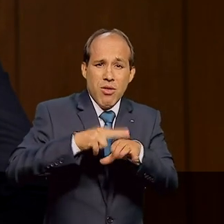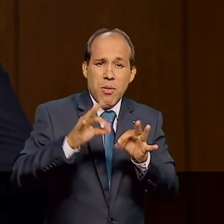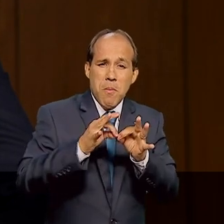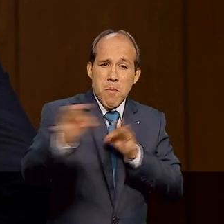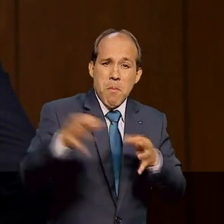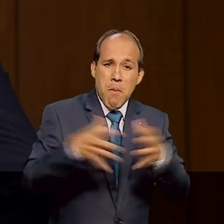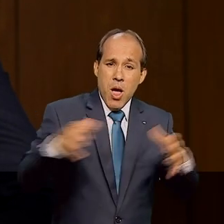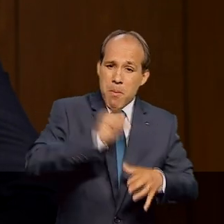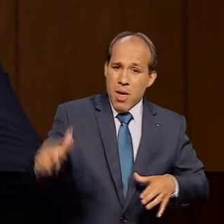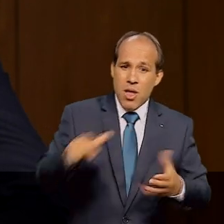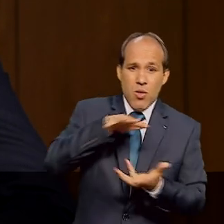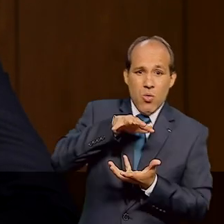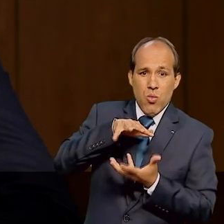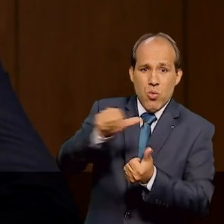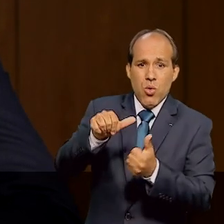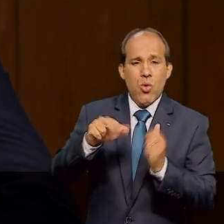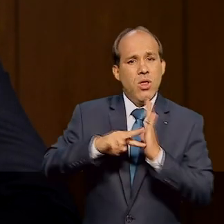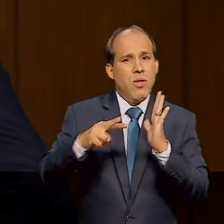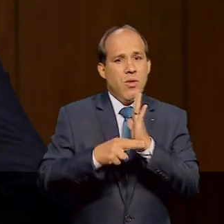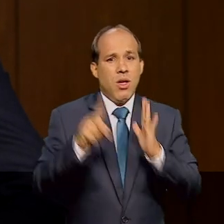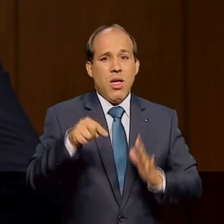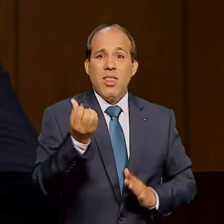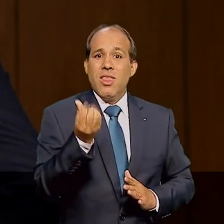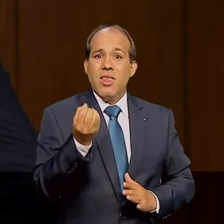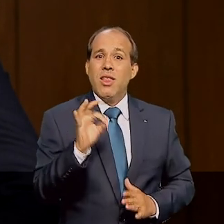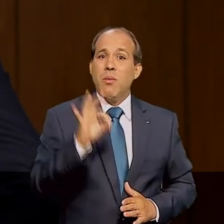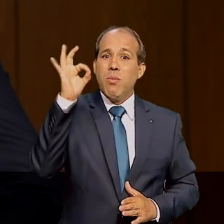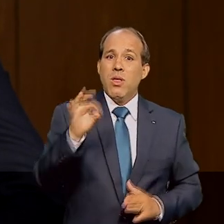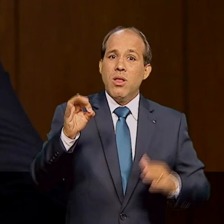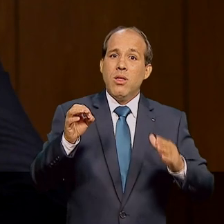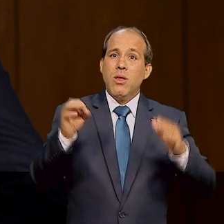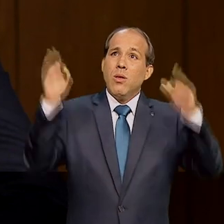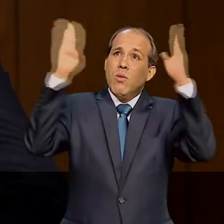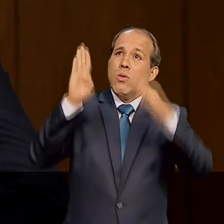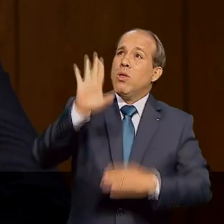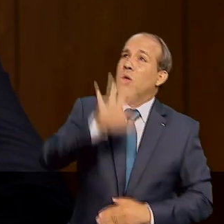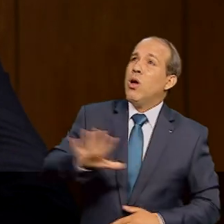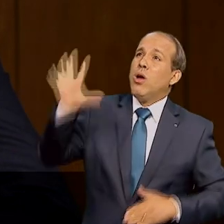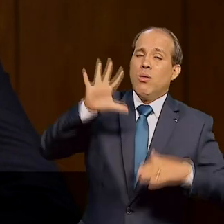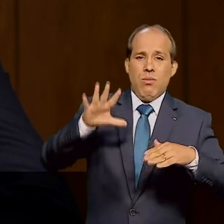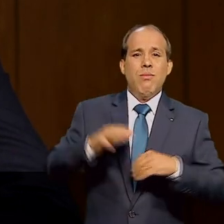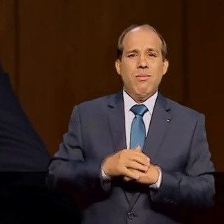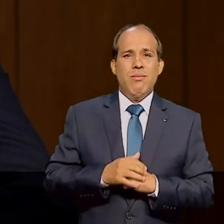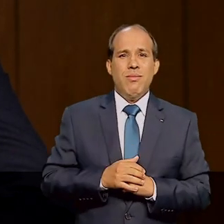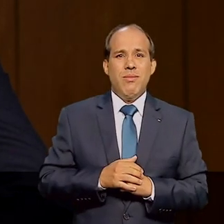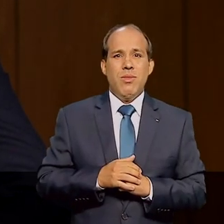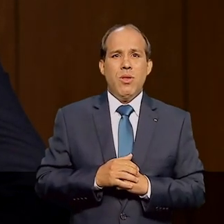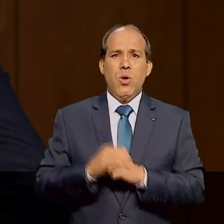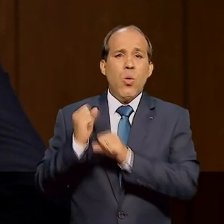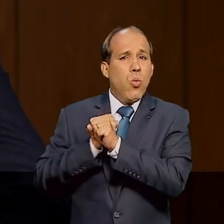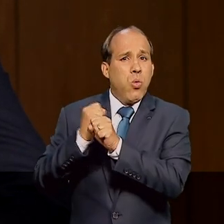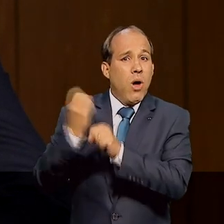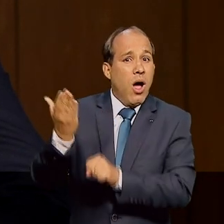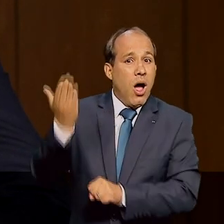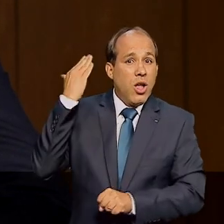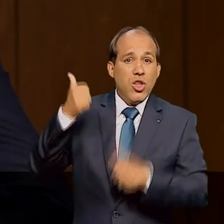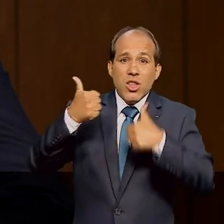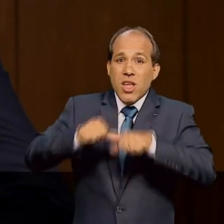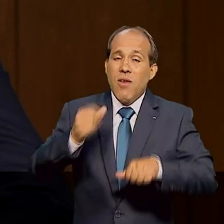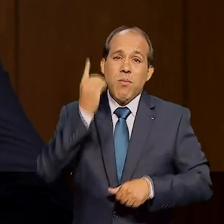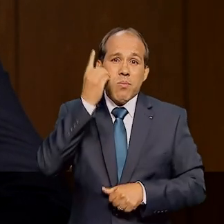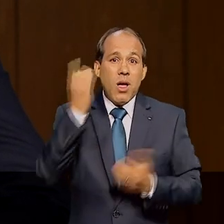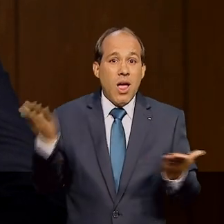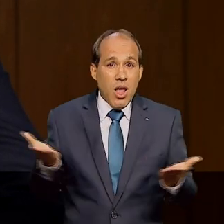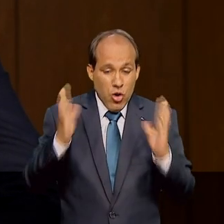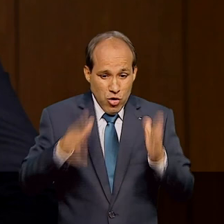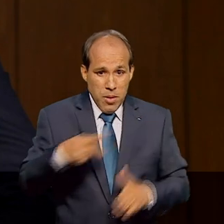Nativa do planeta o que corresponde a sessenta por cento de nosso território nacional ao longo dos anos